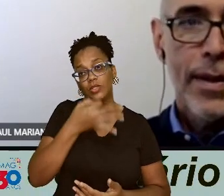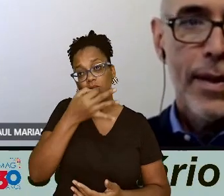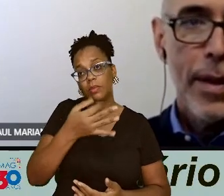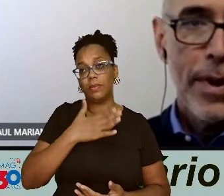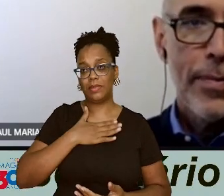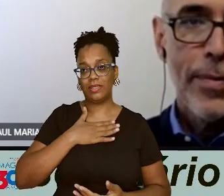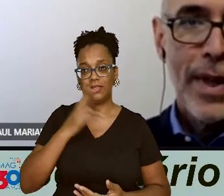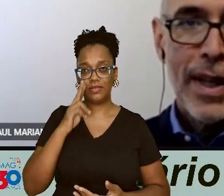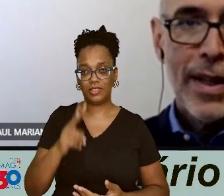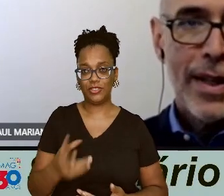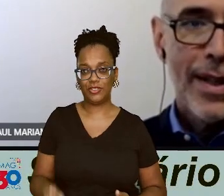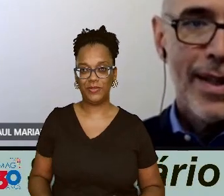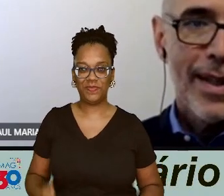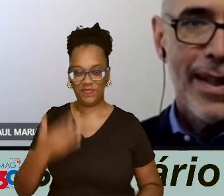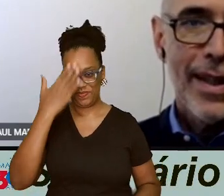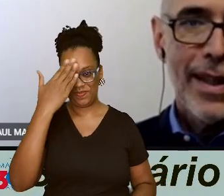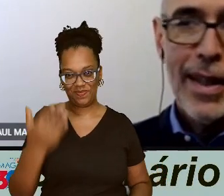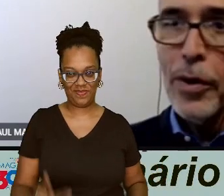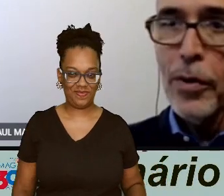vejo. Obrigado.